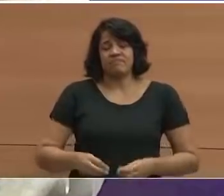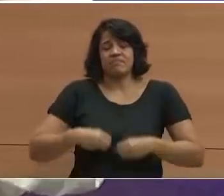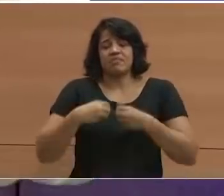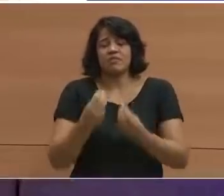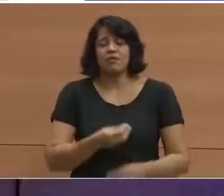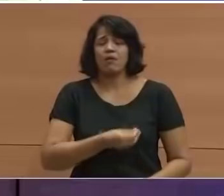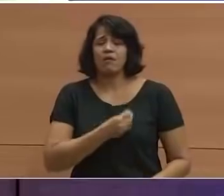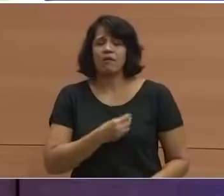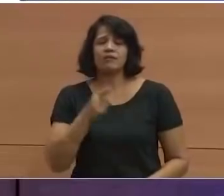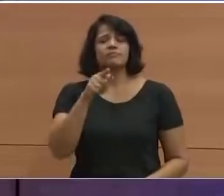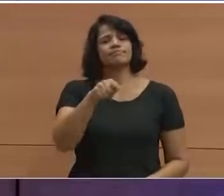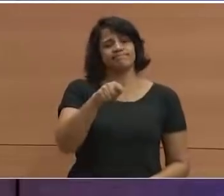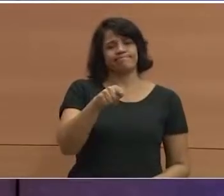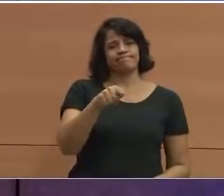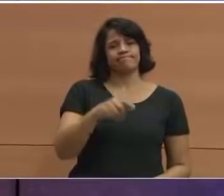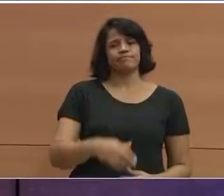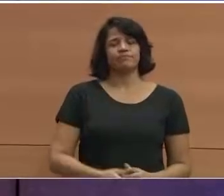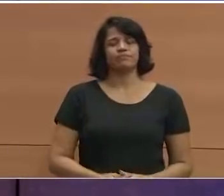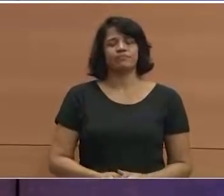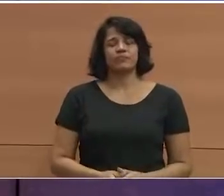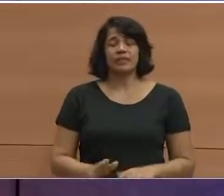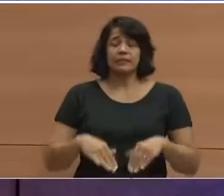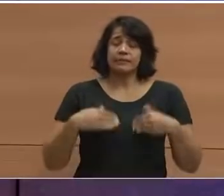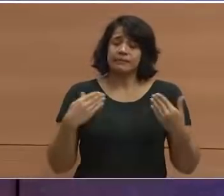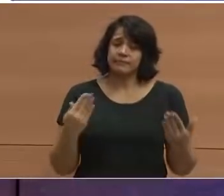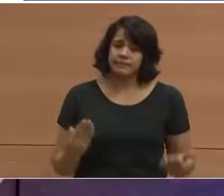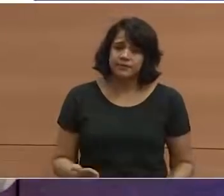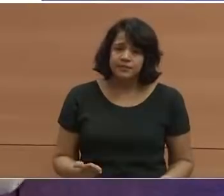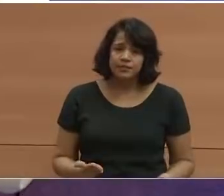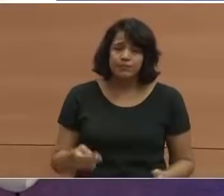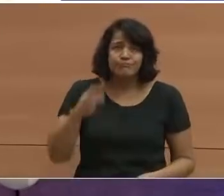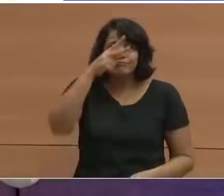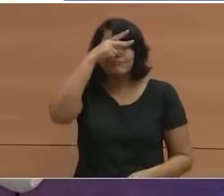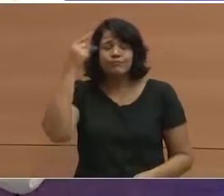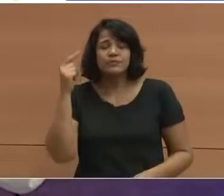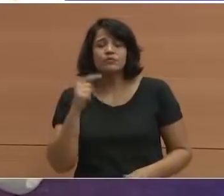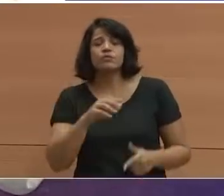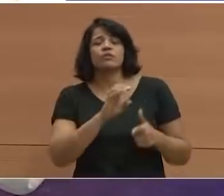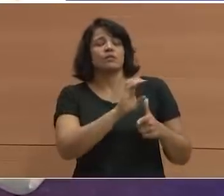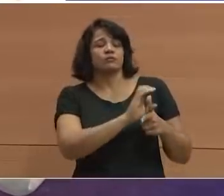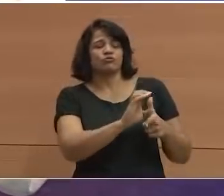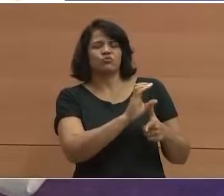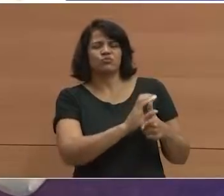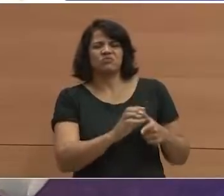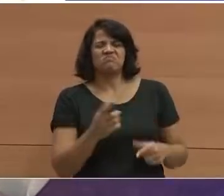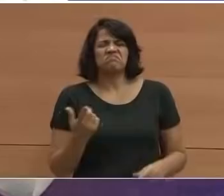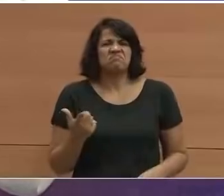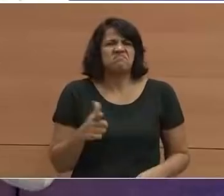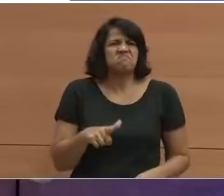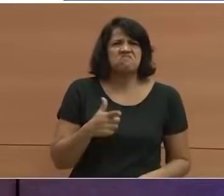você. Então, os coríntios não tinham